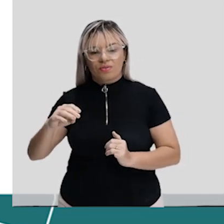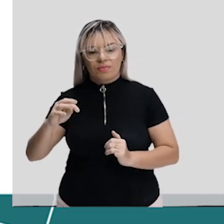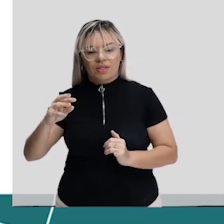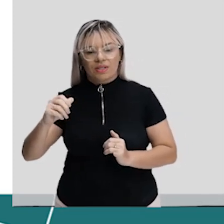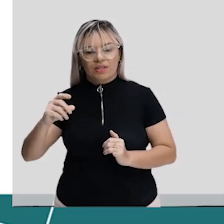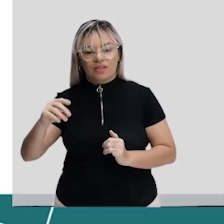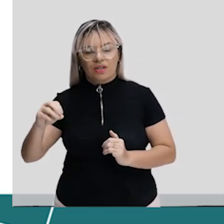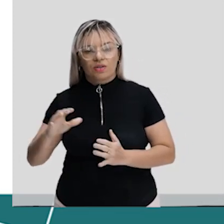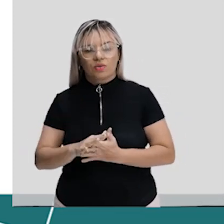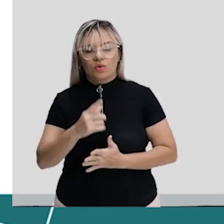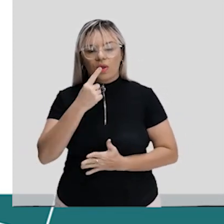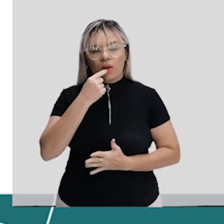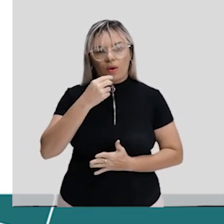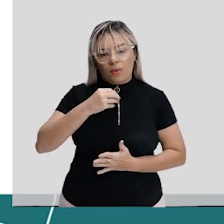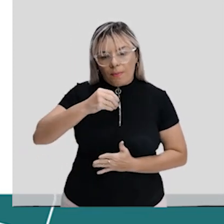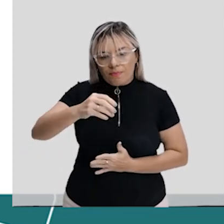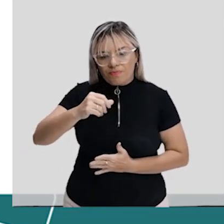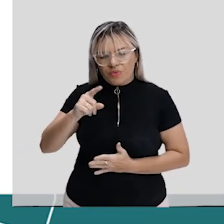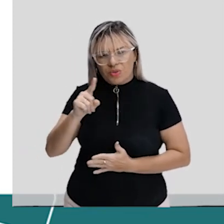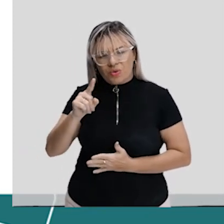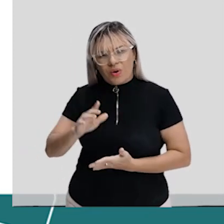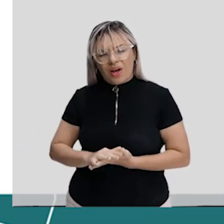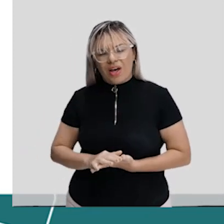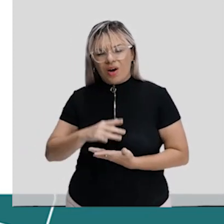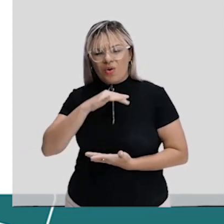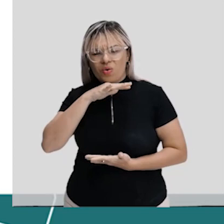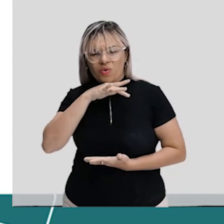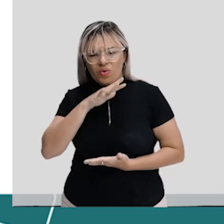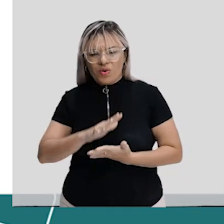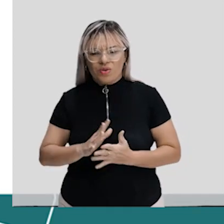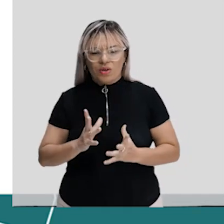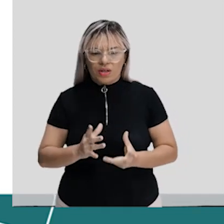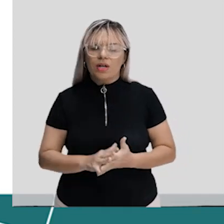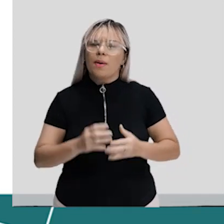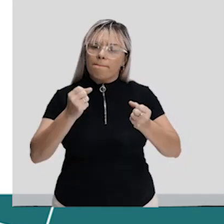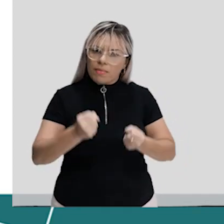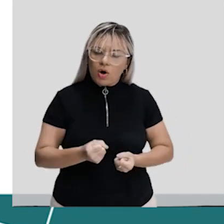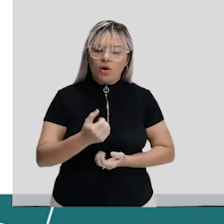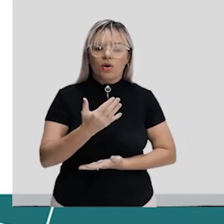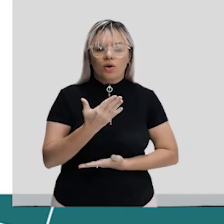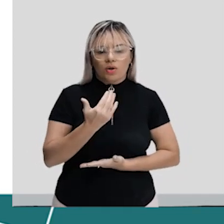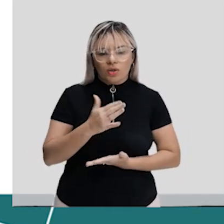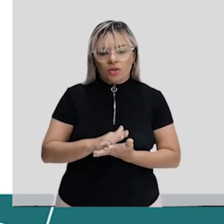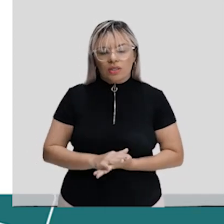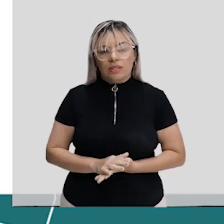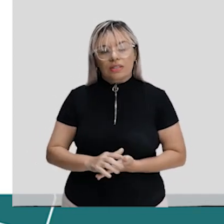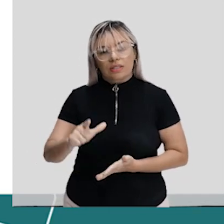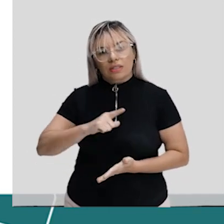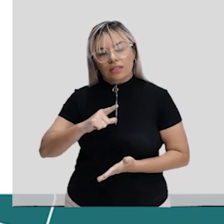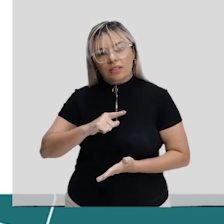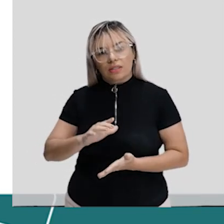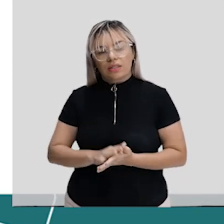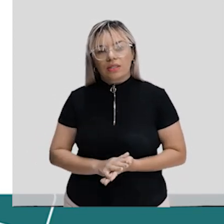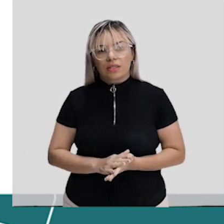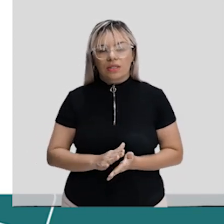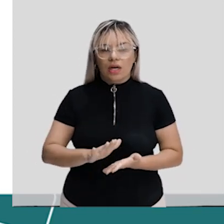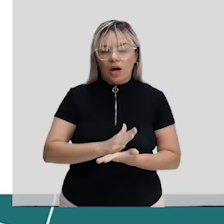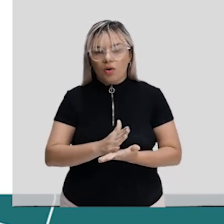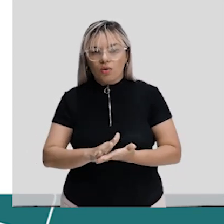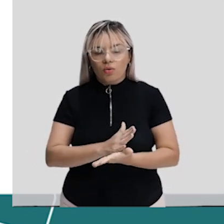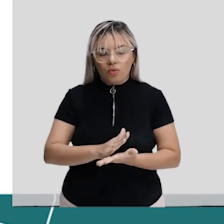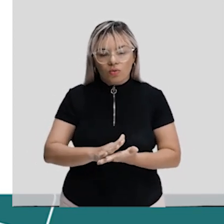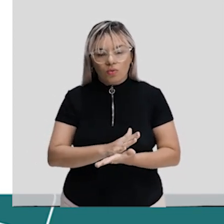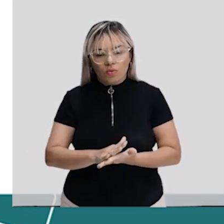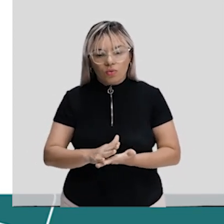ele pode e deve ser consumido diariamente, salvo algumas restrições. Para uma pessoa